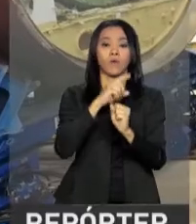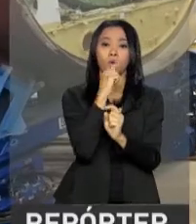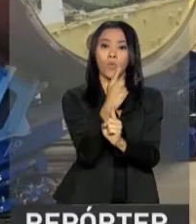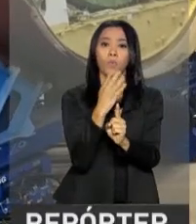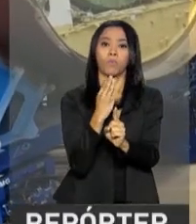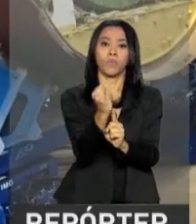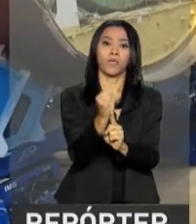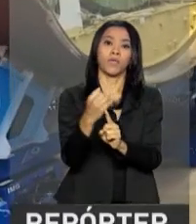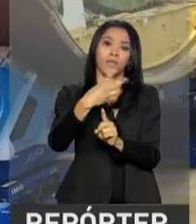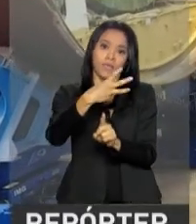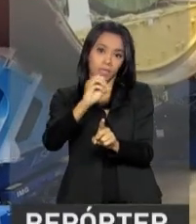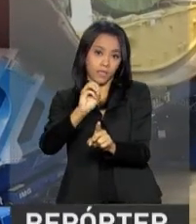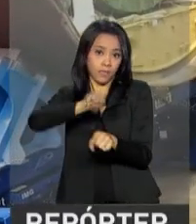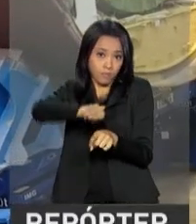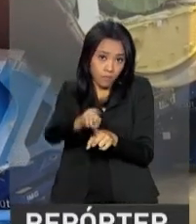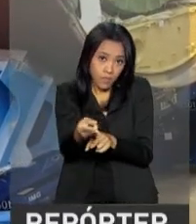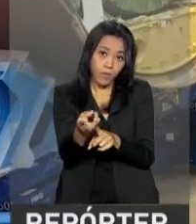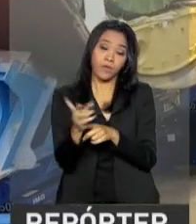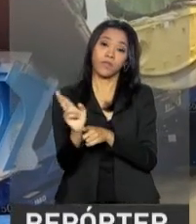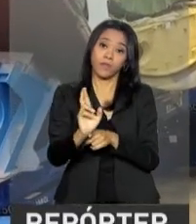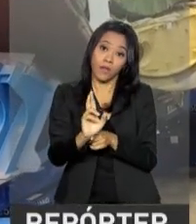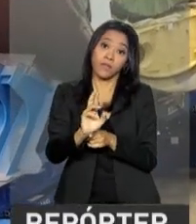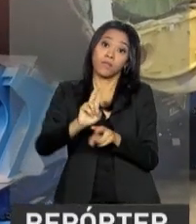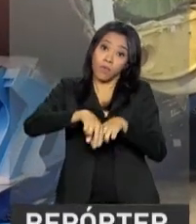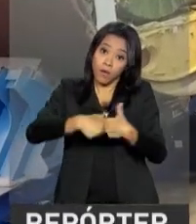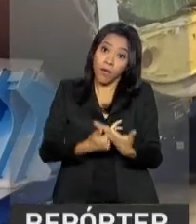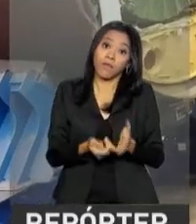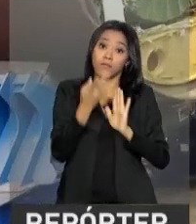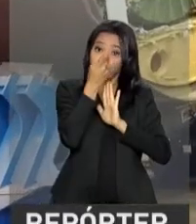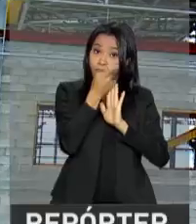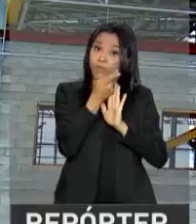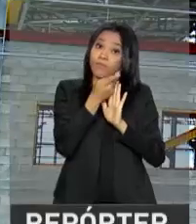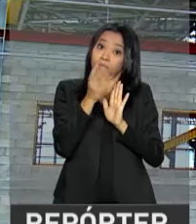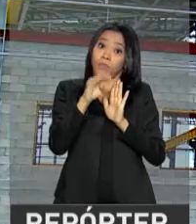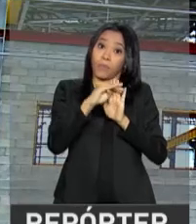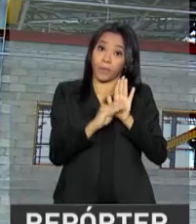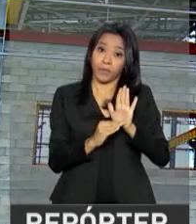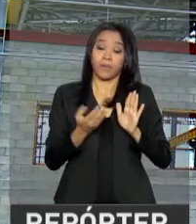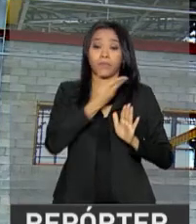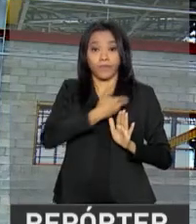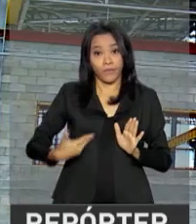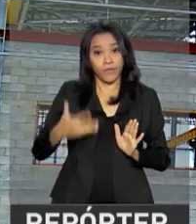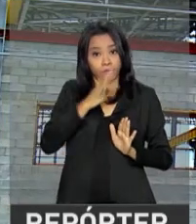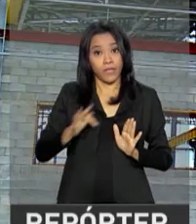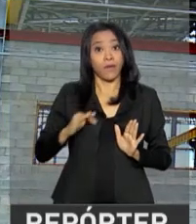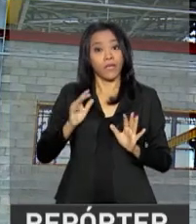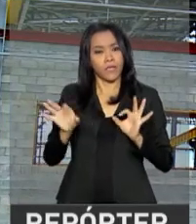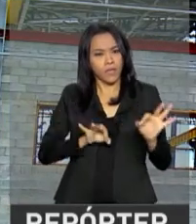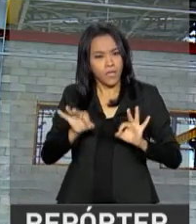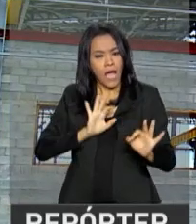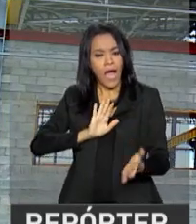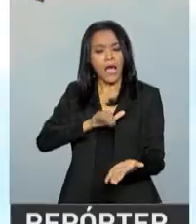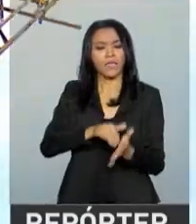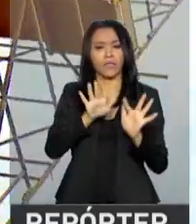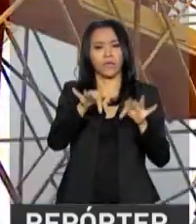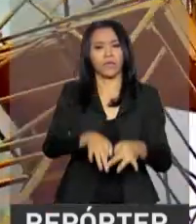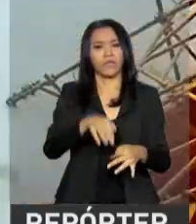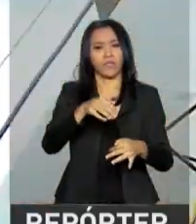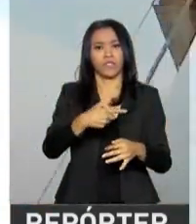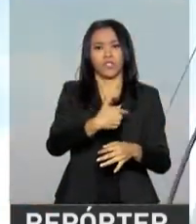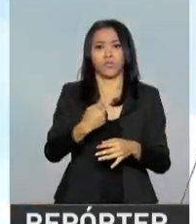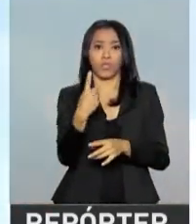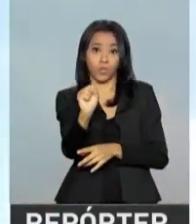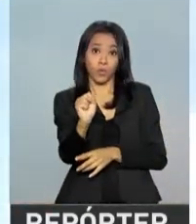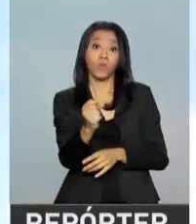e 300 milhões de reais por meio do programa Avançar, que prevê a conclusão até o final de 2018 de mais